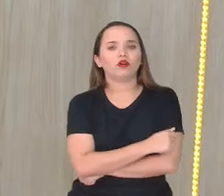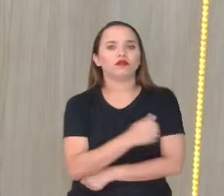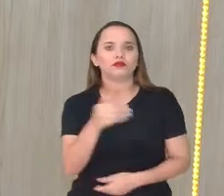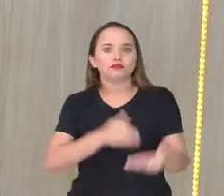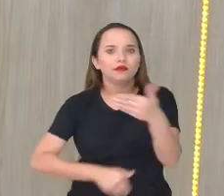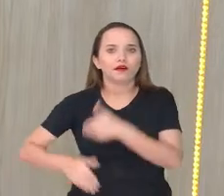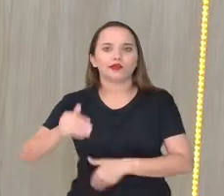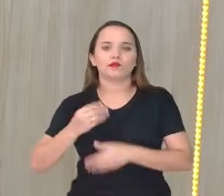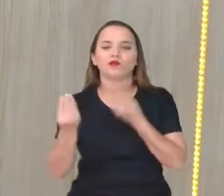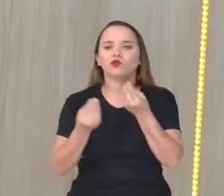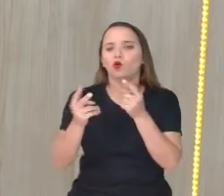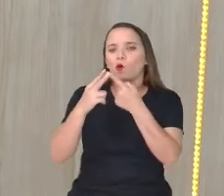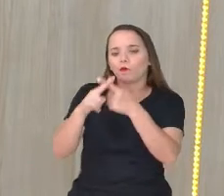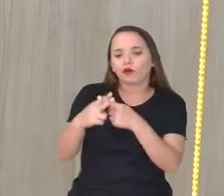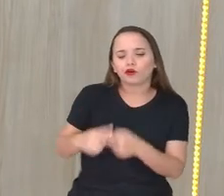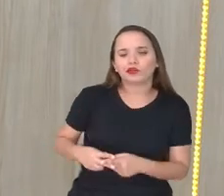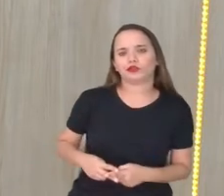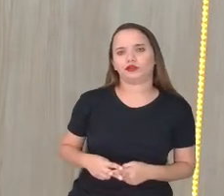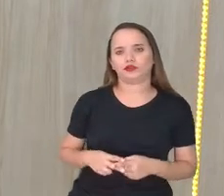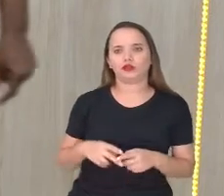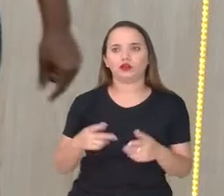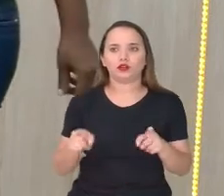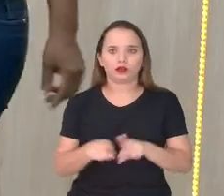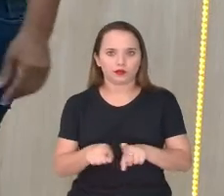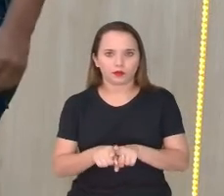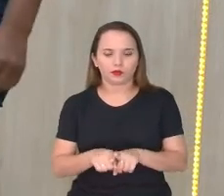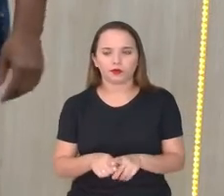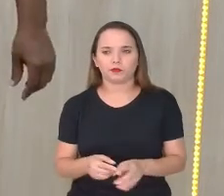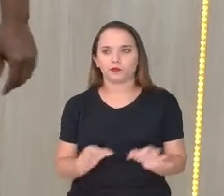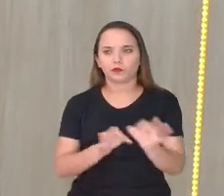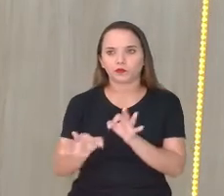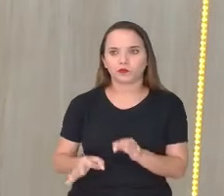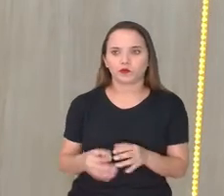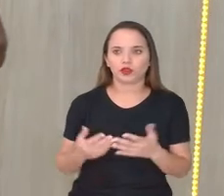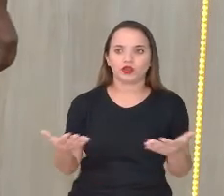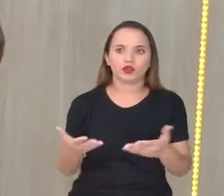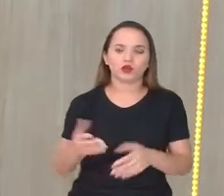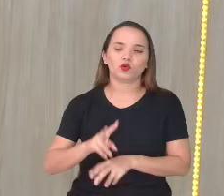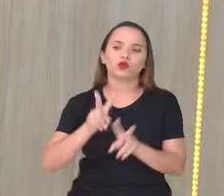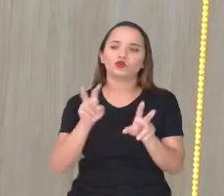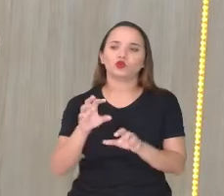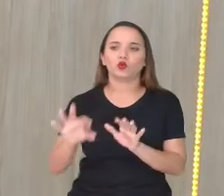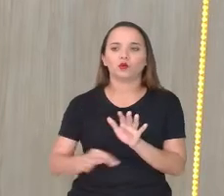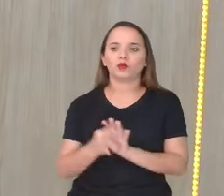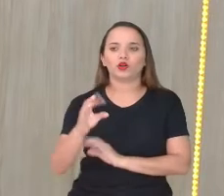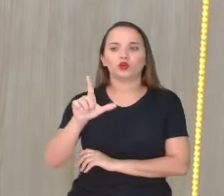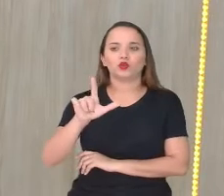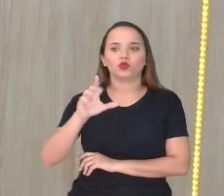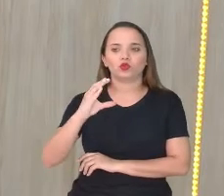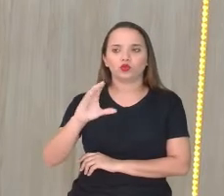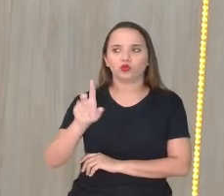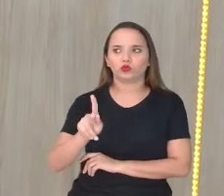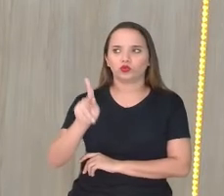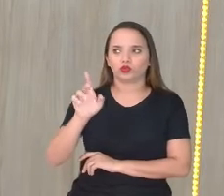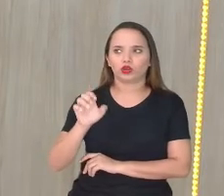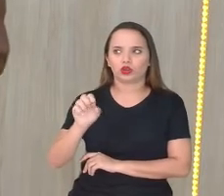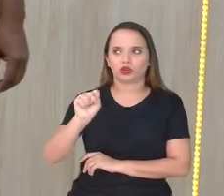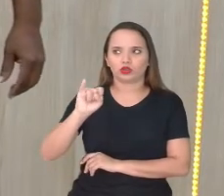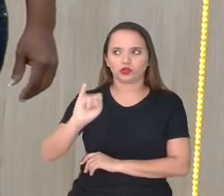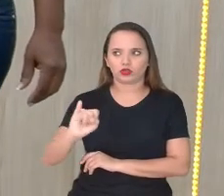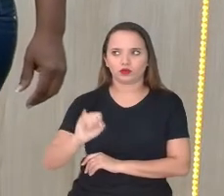pode reorganizar. Mas vamos ver aqui o que diz Lucchesi. A prática avaliativa, olha aqui na